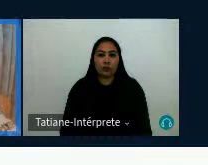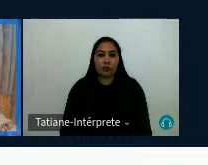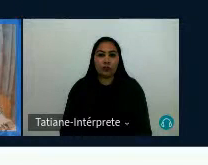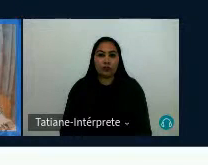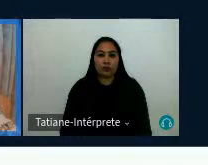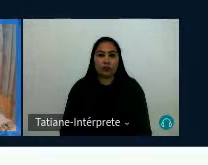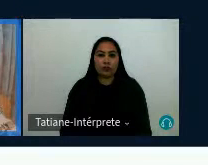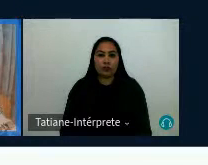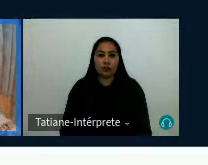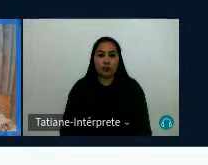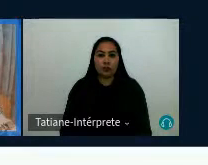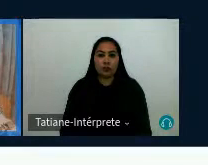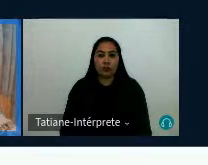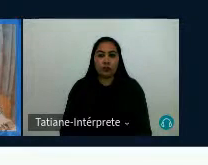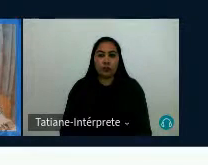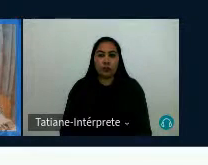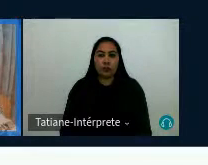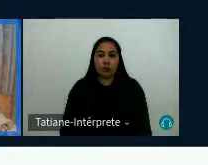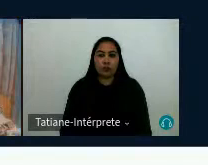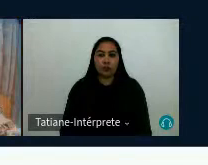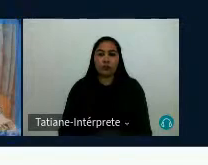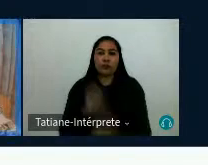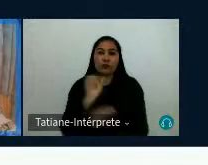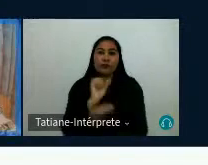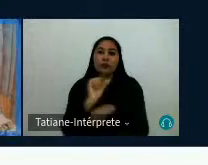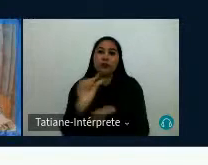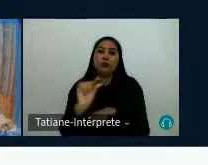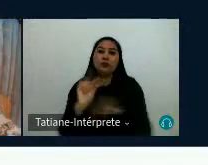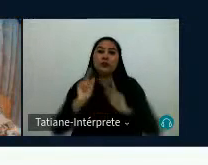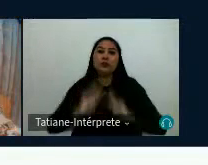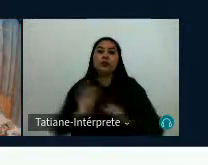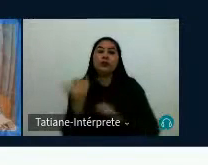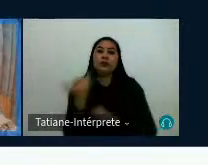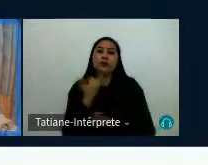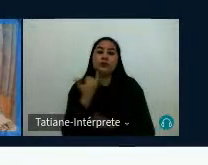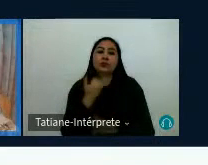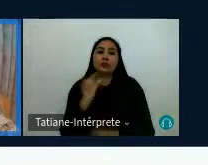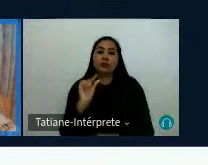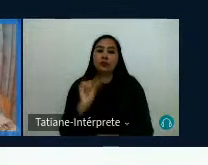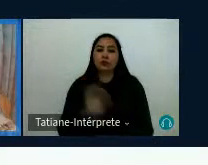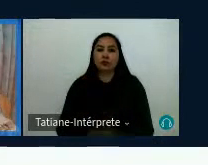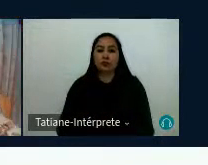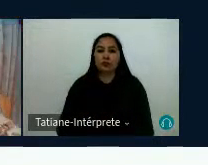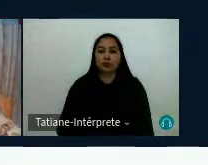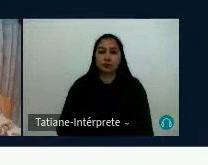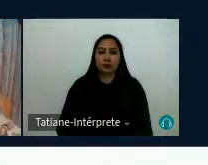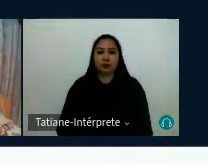O que que o pessoal técnico fala aqui. Tomando uma aguinha aqui. Isso.